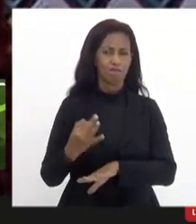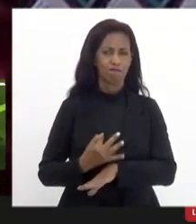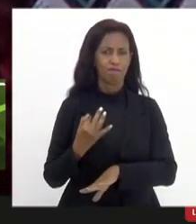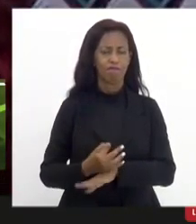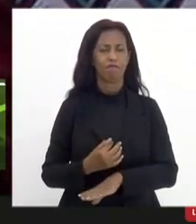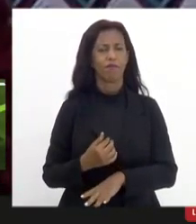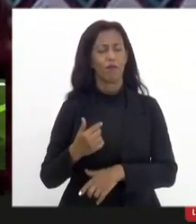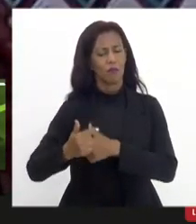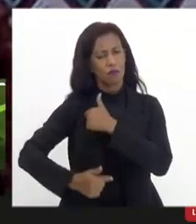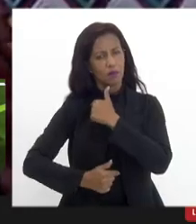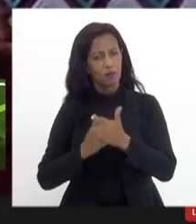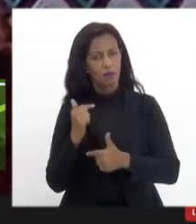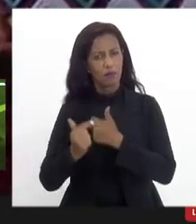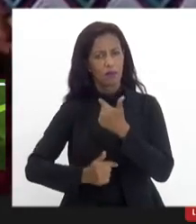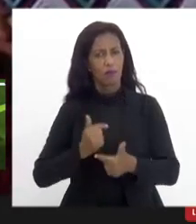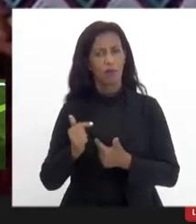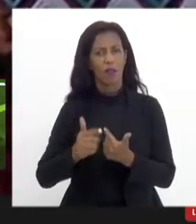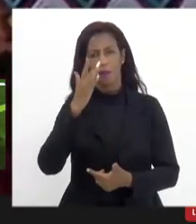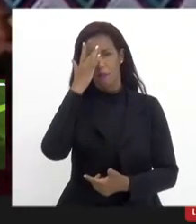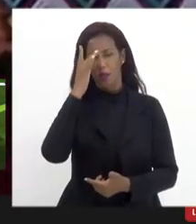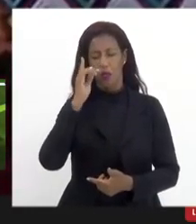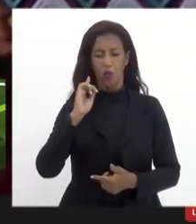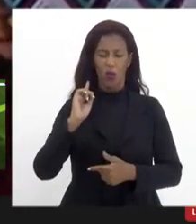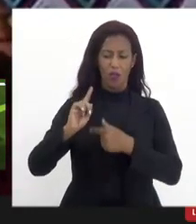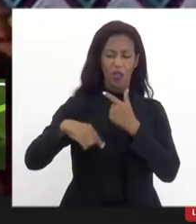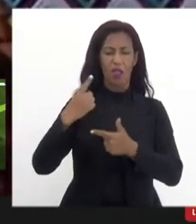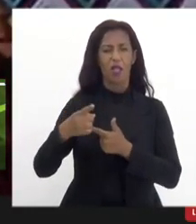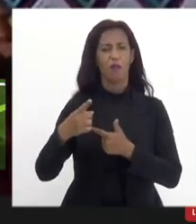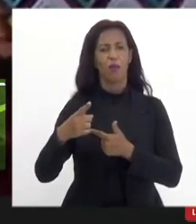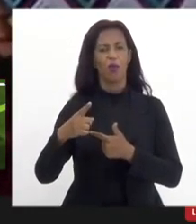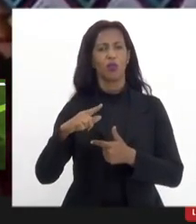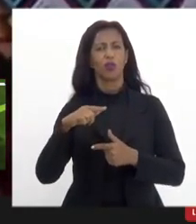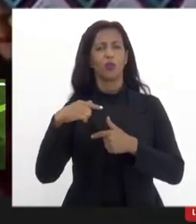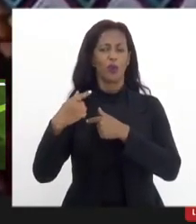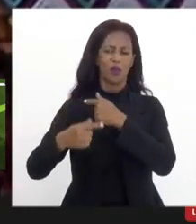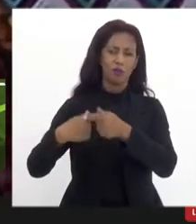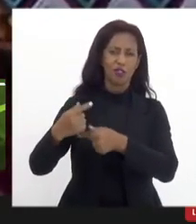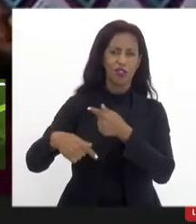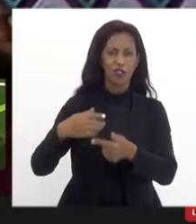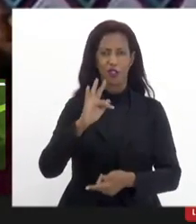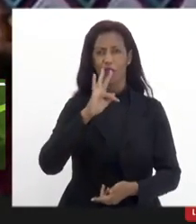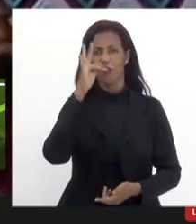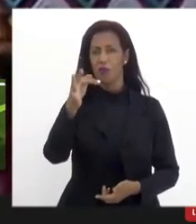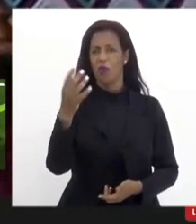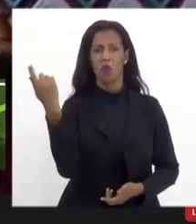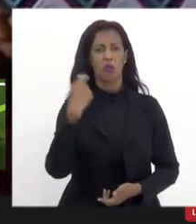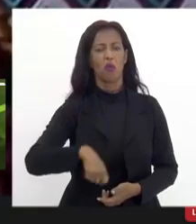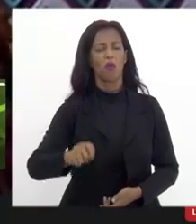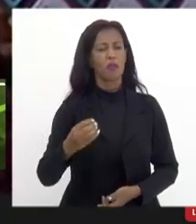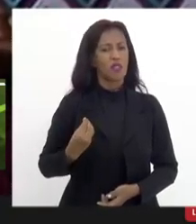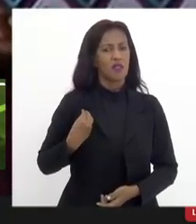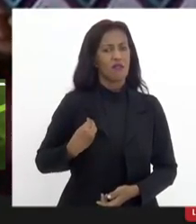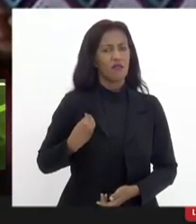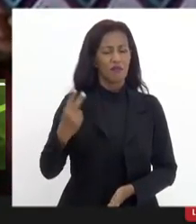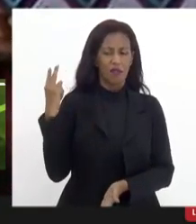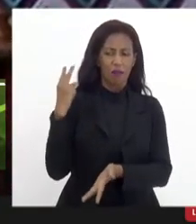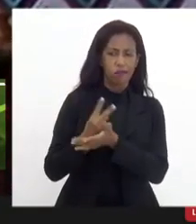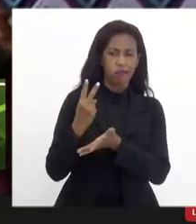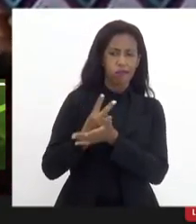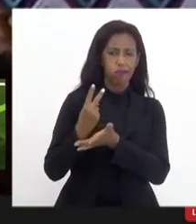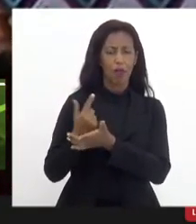em luta, para que quem vier depois da gente, as próximas gerações, não precisem viver cotidianamente em